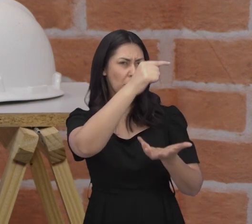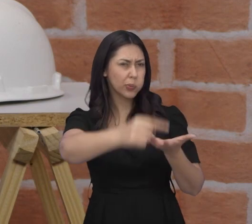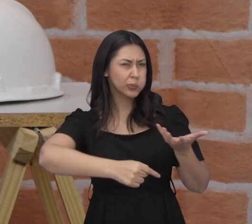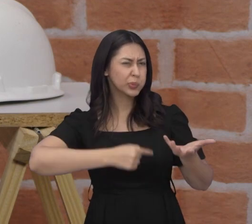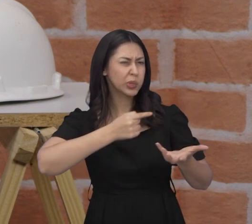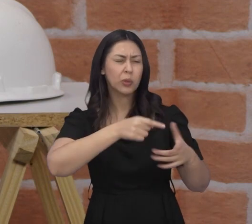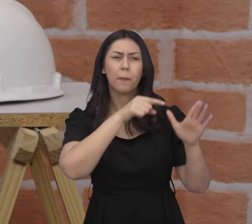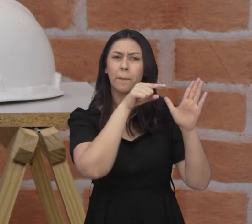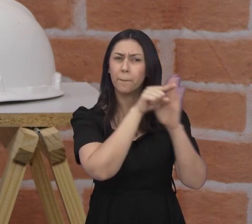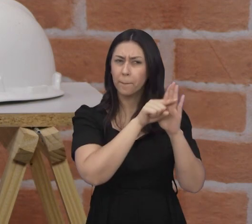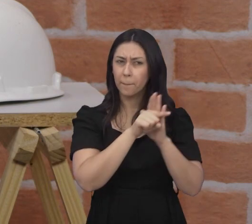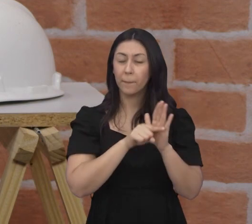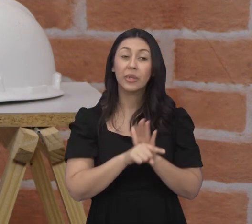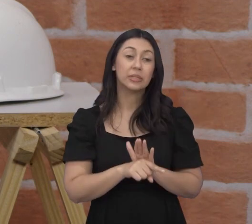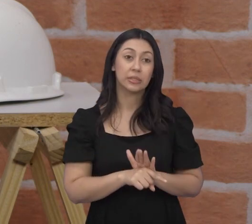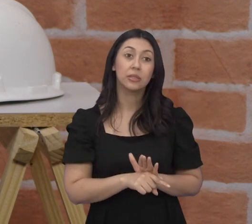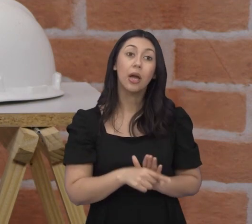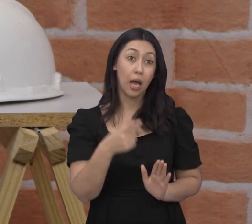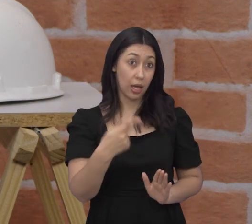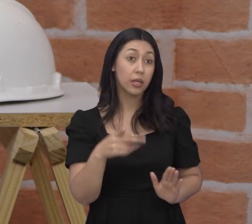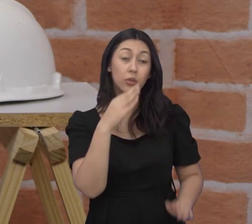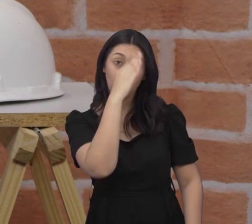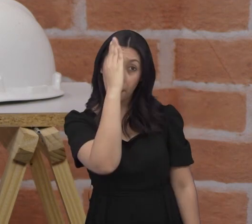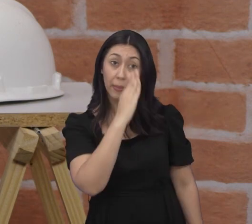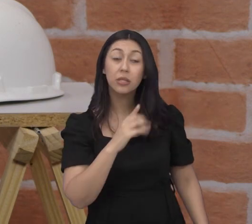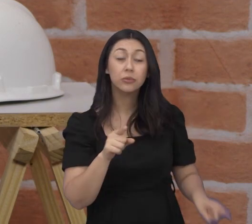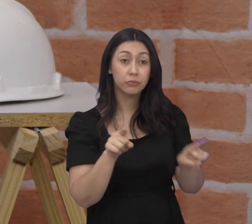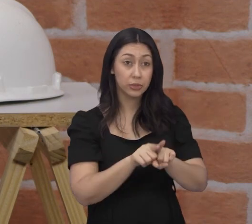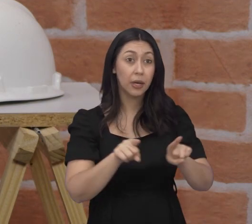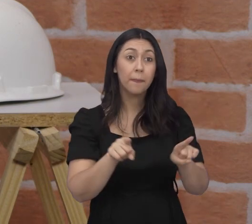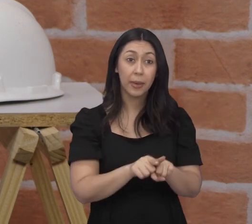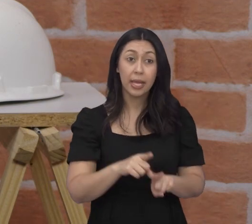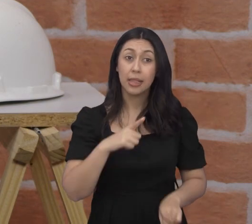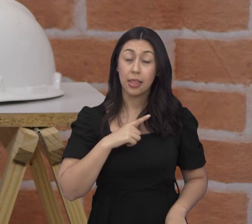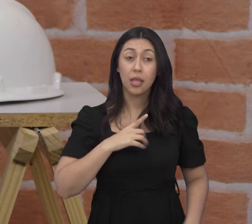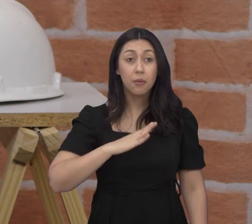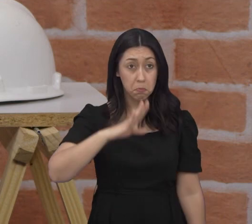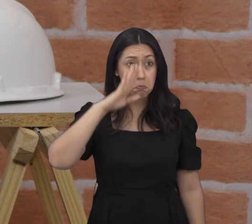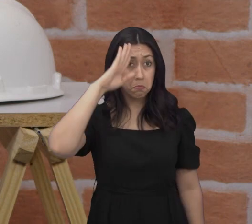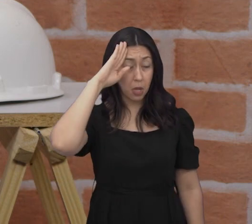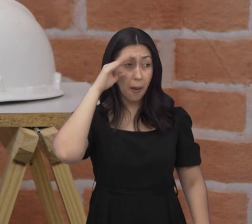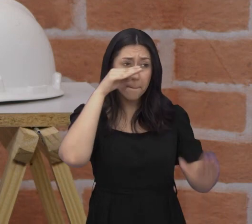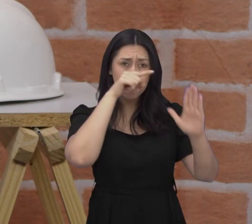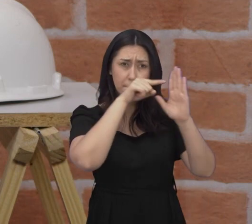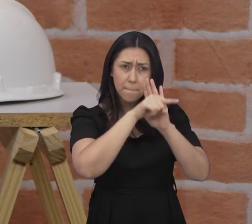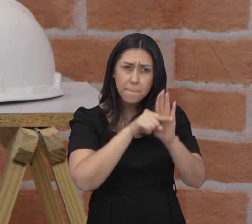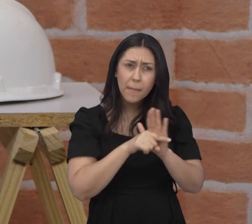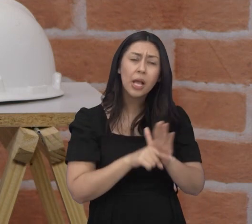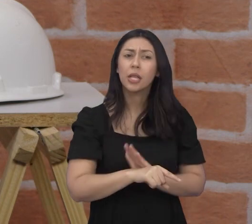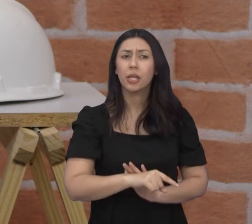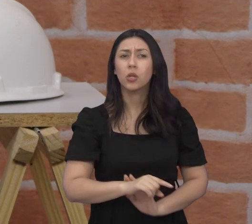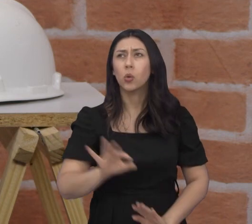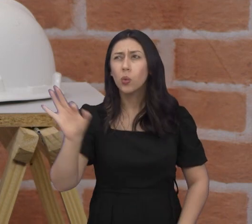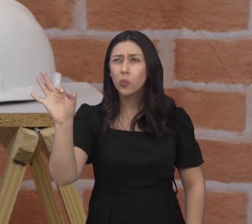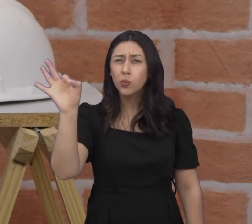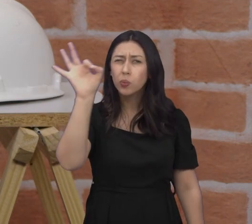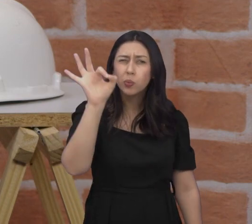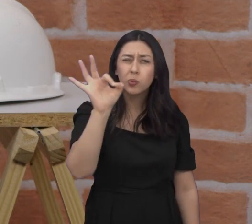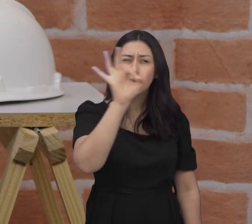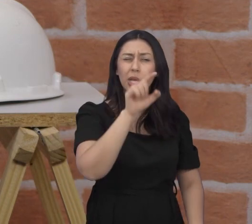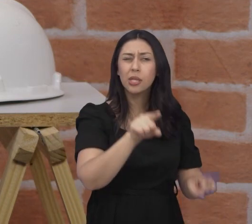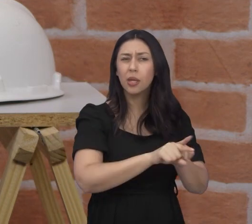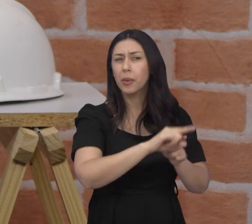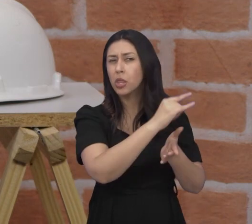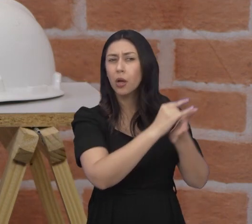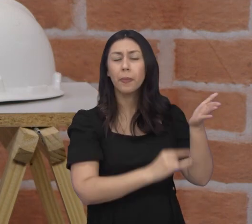objetos voadores há décadas, né? E aqui, somente aqui no Brasil. No Brasil também tem militares que já pesquisaram a fundo o fenômeno OVNI e relatórios